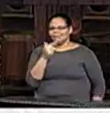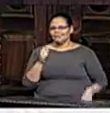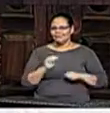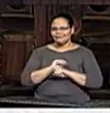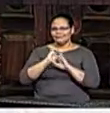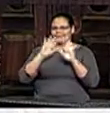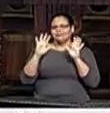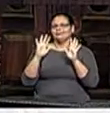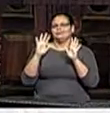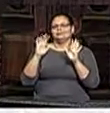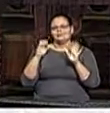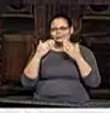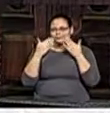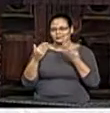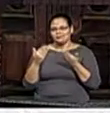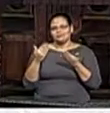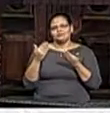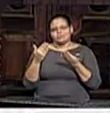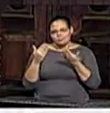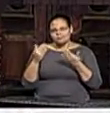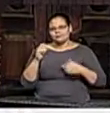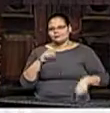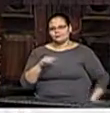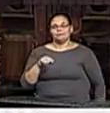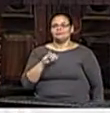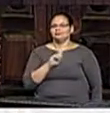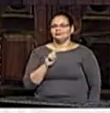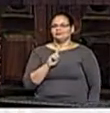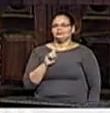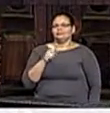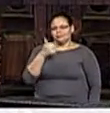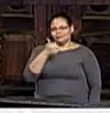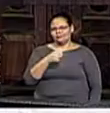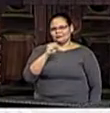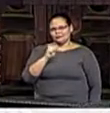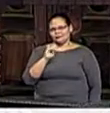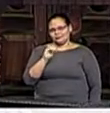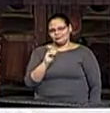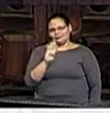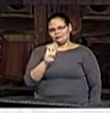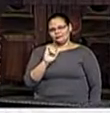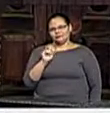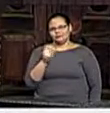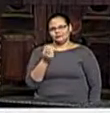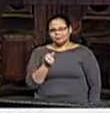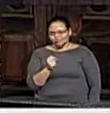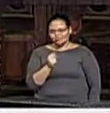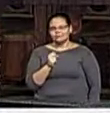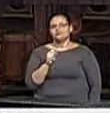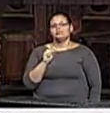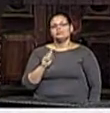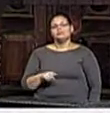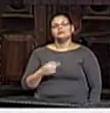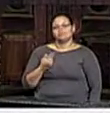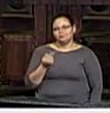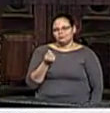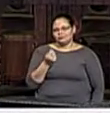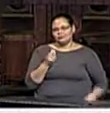transparência pública para mostrar que não foram 180 bilhões de isenção, eu acredito nesse